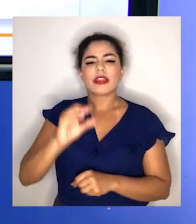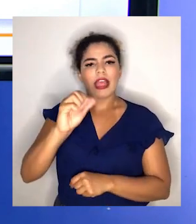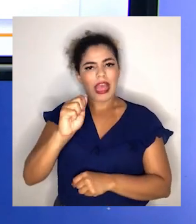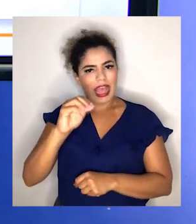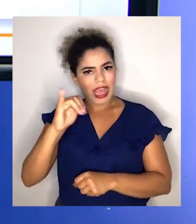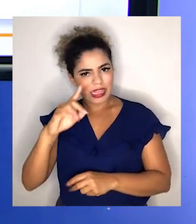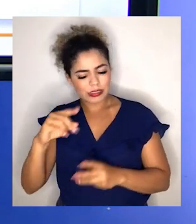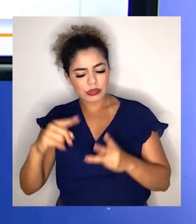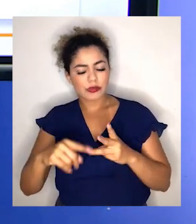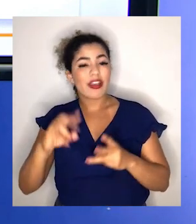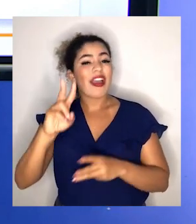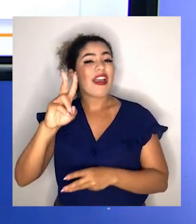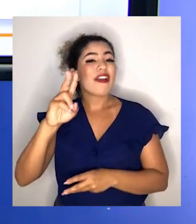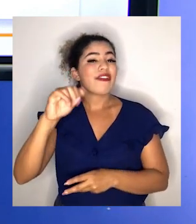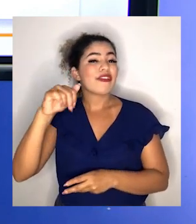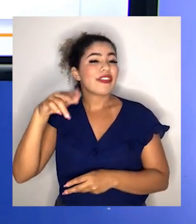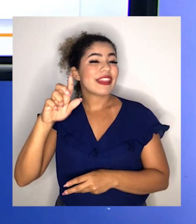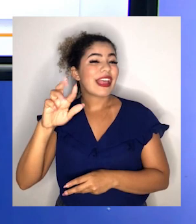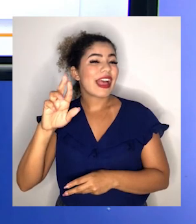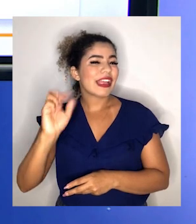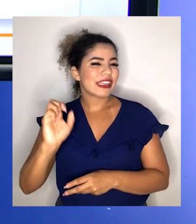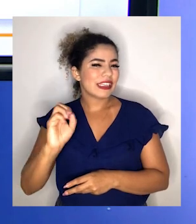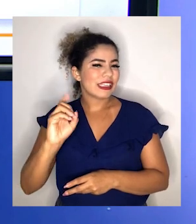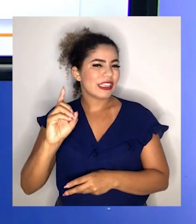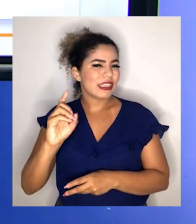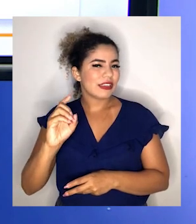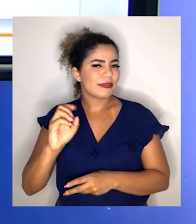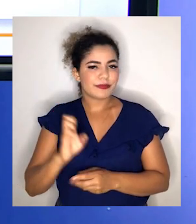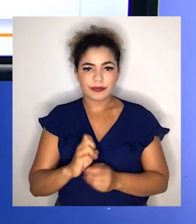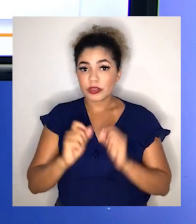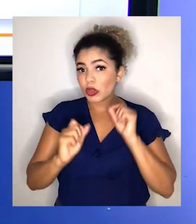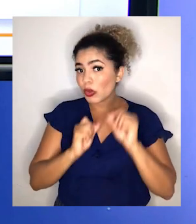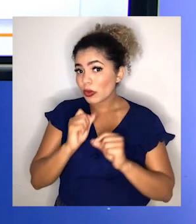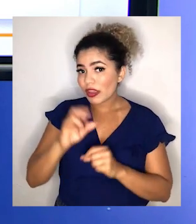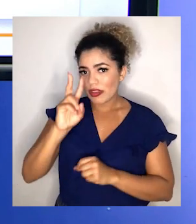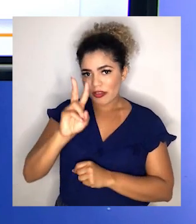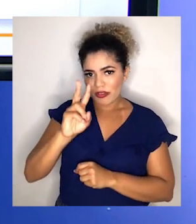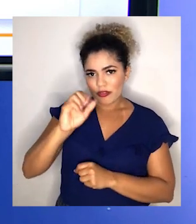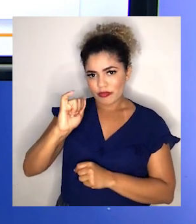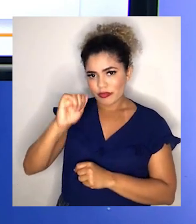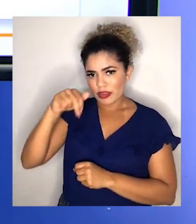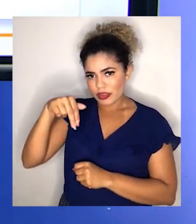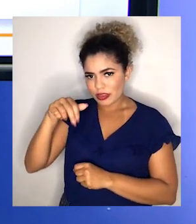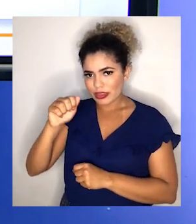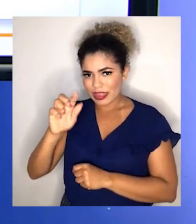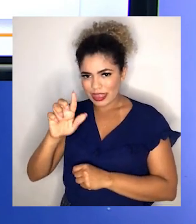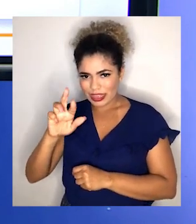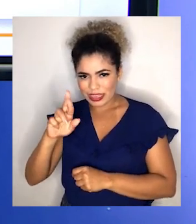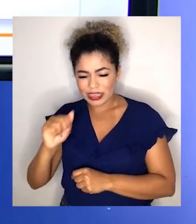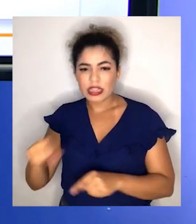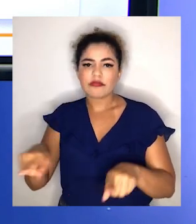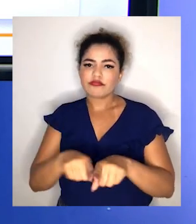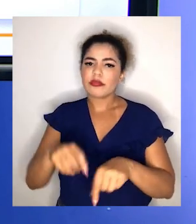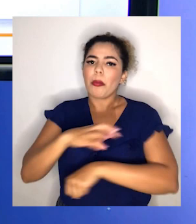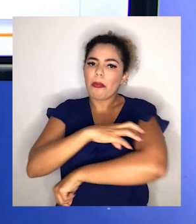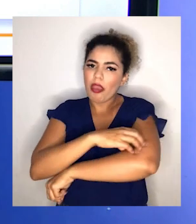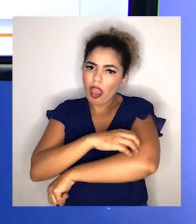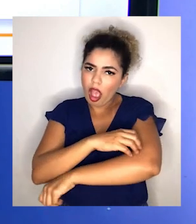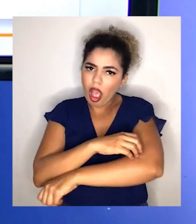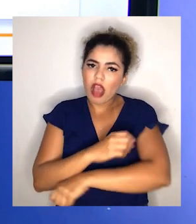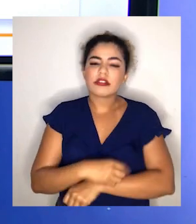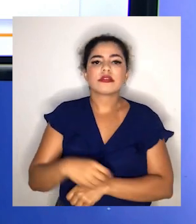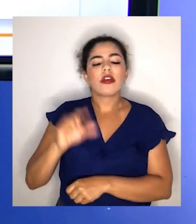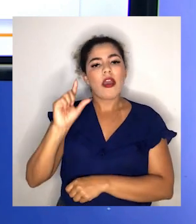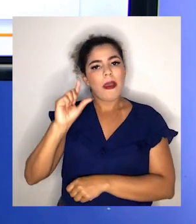ácido. Vinagre, pH 3. Ele é um ácido, também abaixo de 7. O